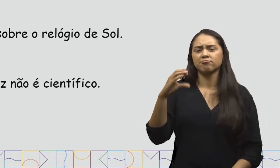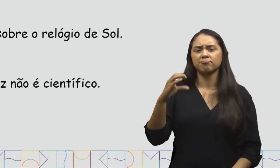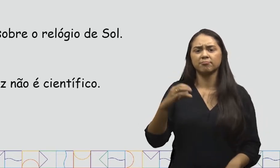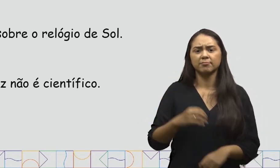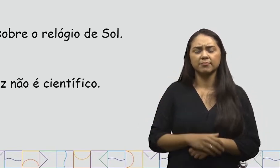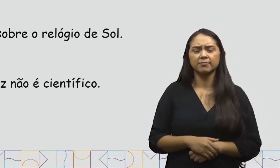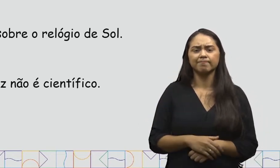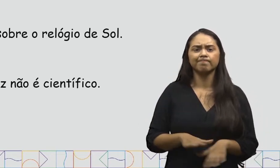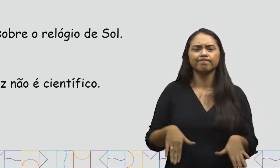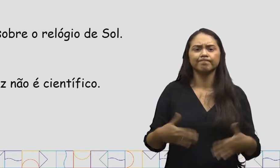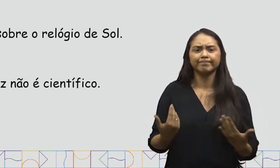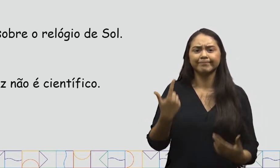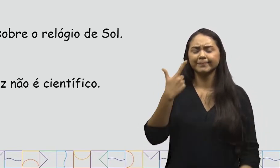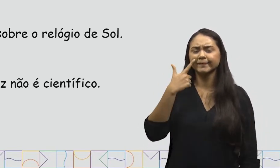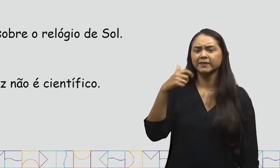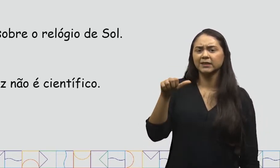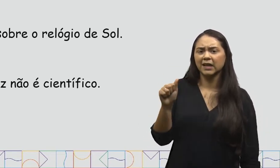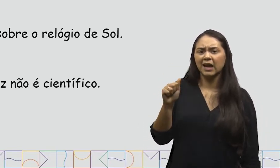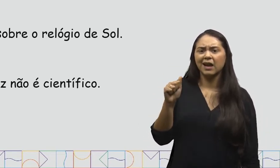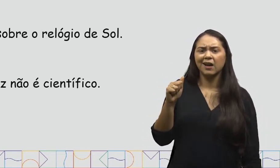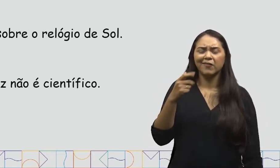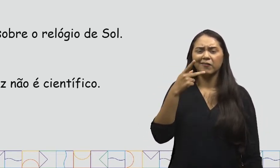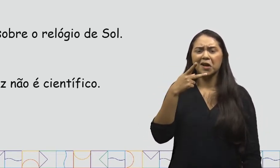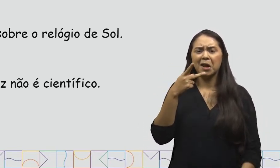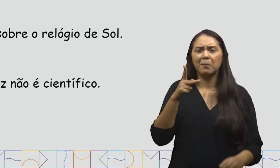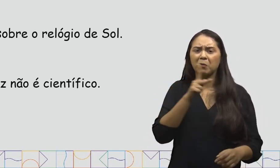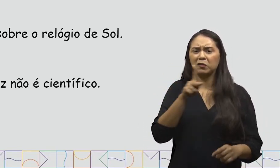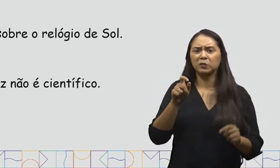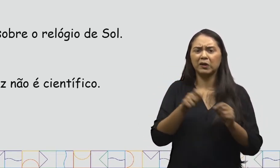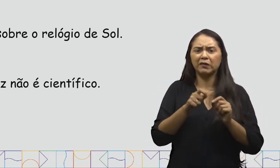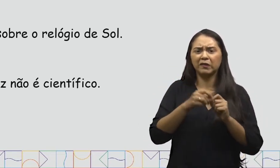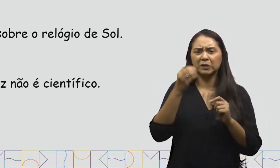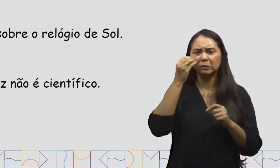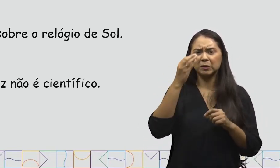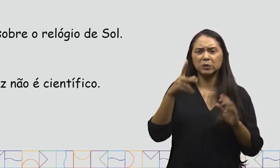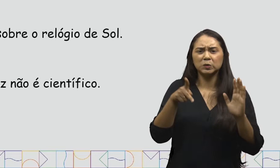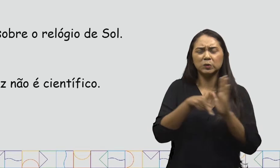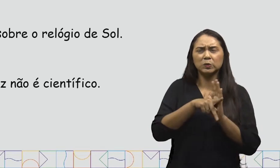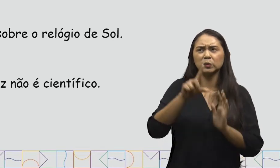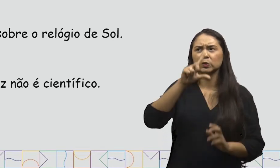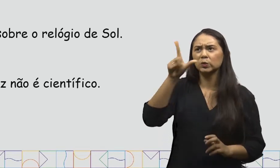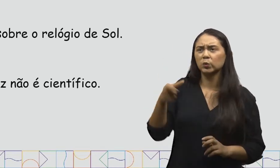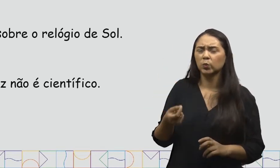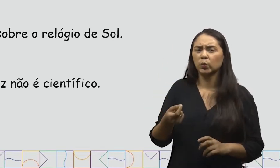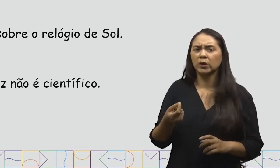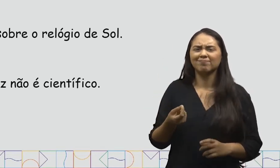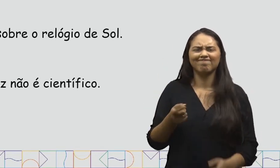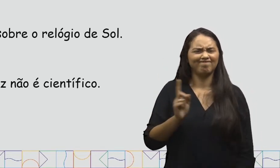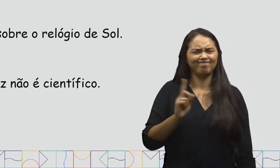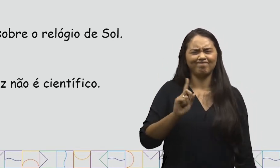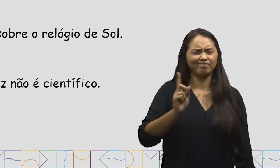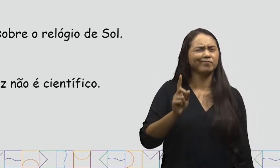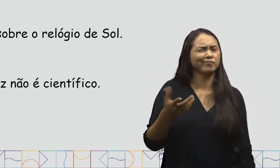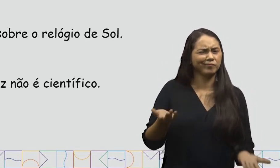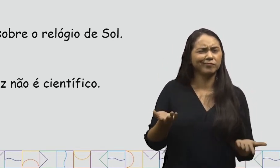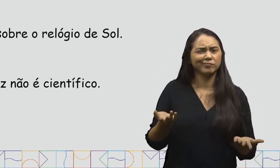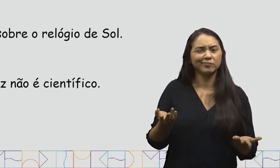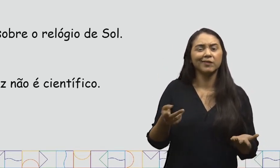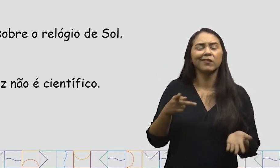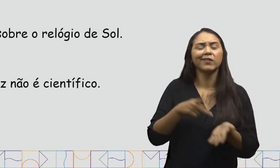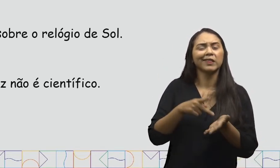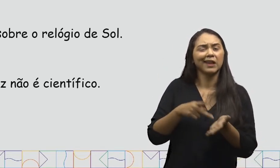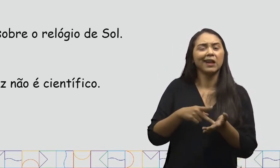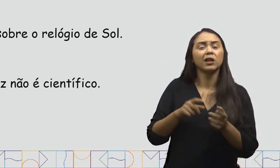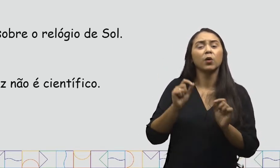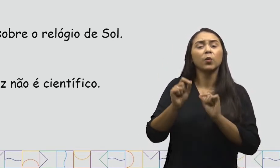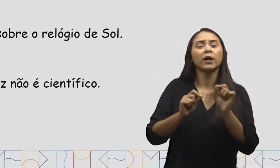científico. Bom, na letra A diz que a professora Vanessa fez um experimento sobre a Lua. Não foi isso, não é verdade? Na